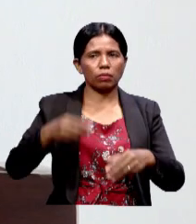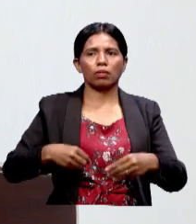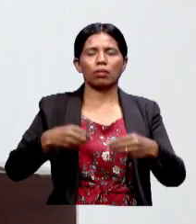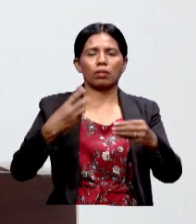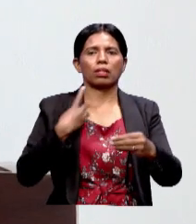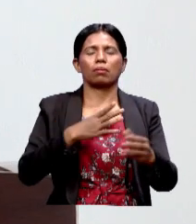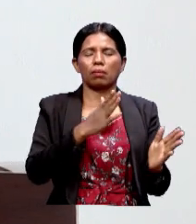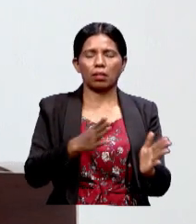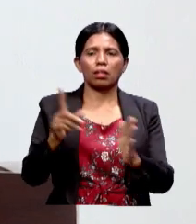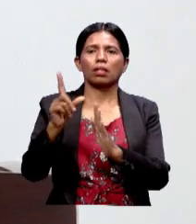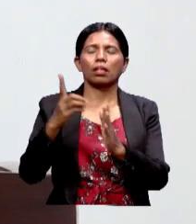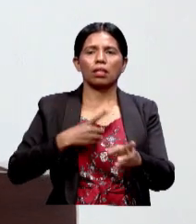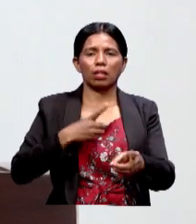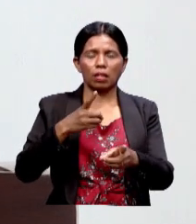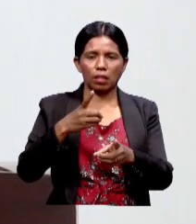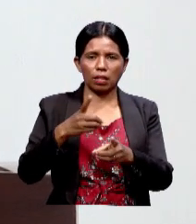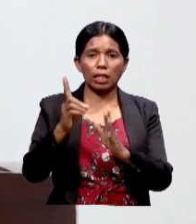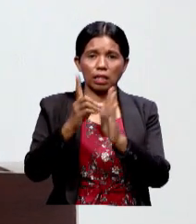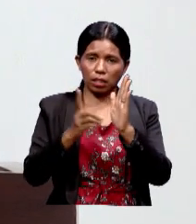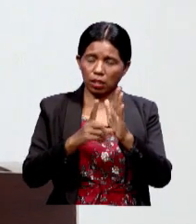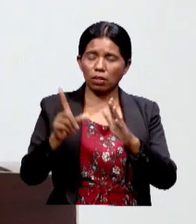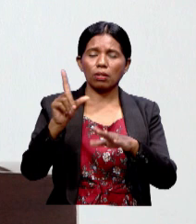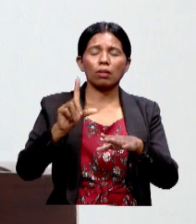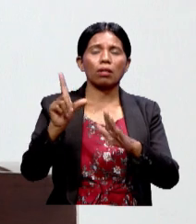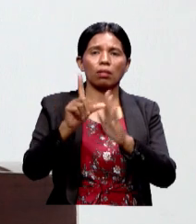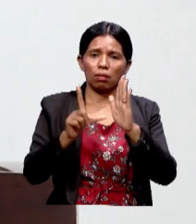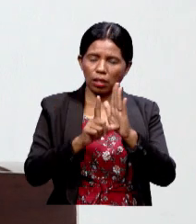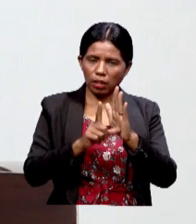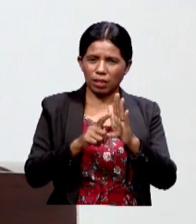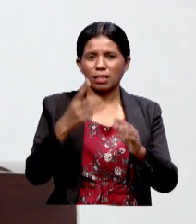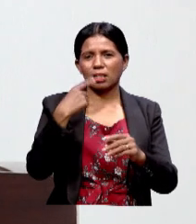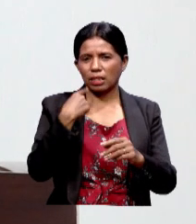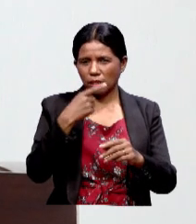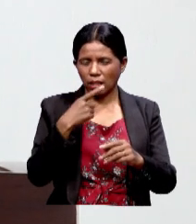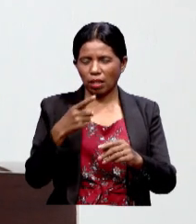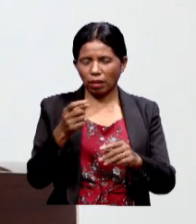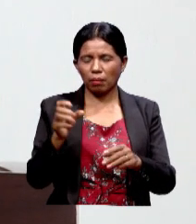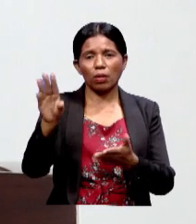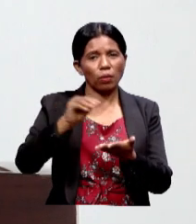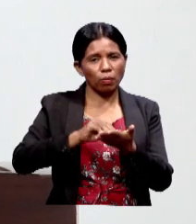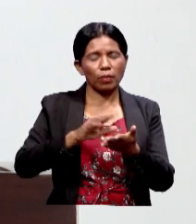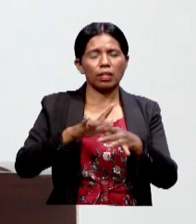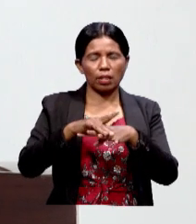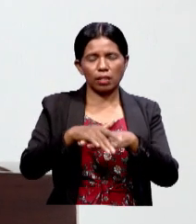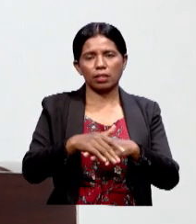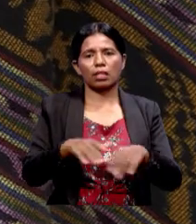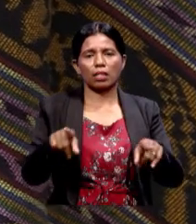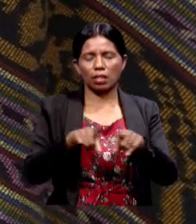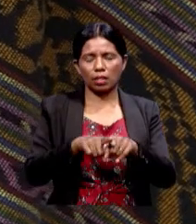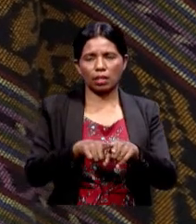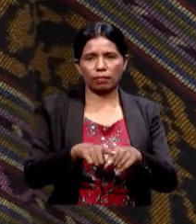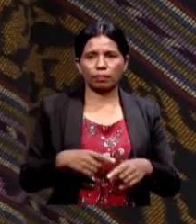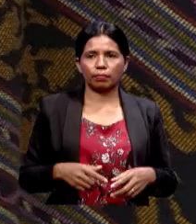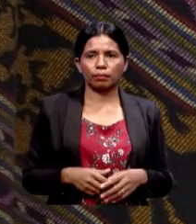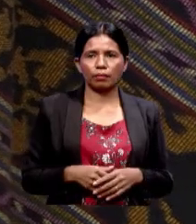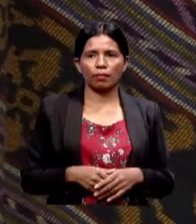prepara decreto lei de para tu hare conda batais. Sema ka duplicat, tem que condena ne ho decreto lei.